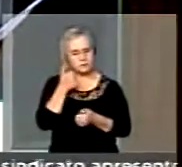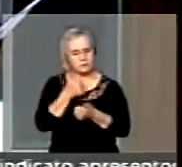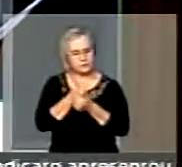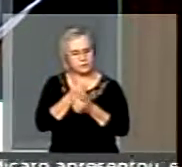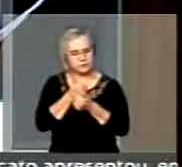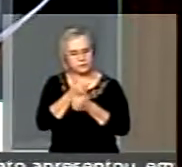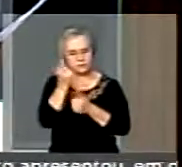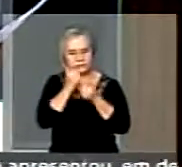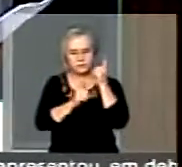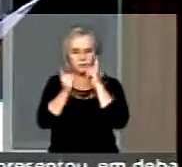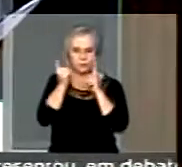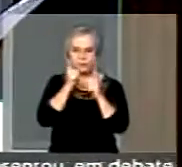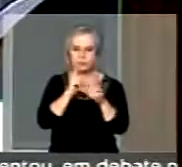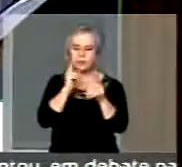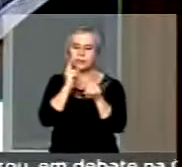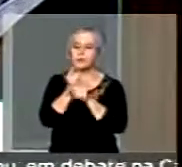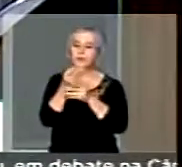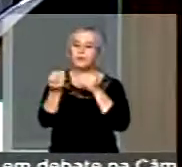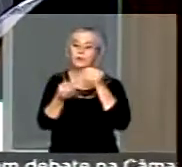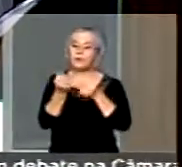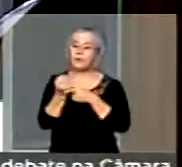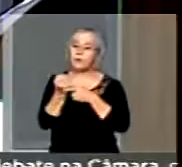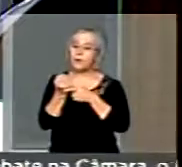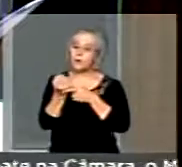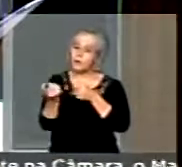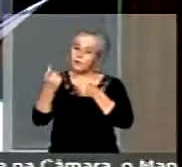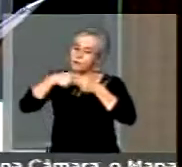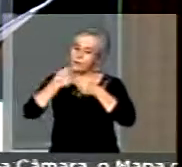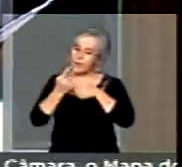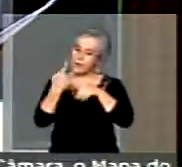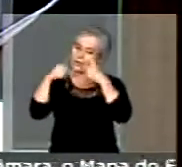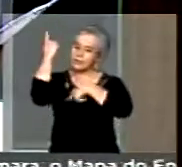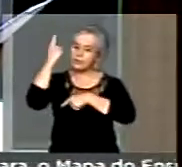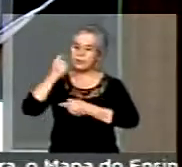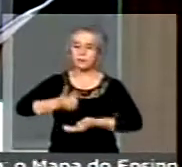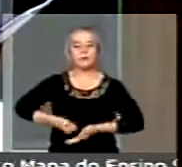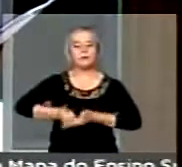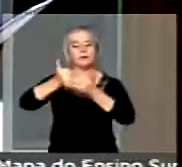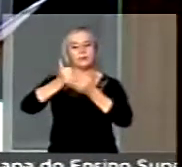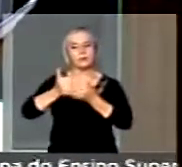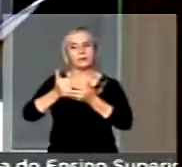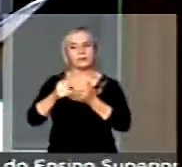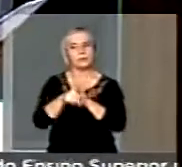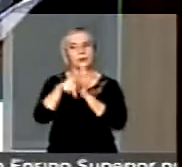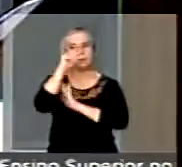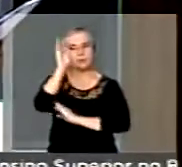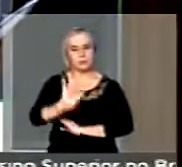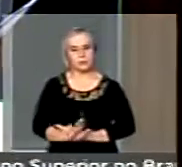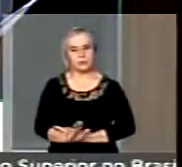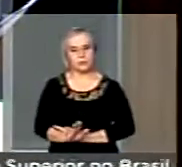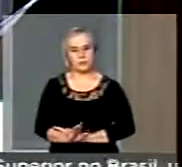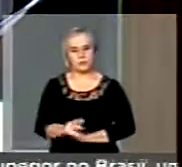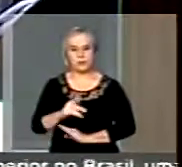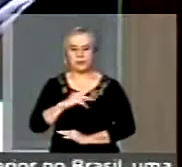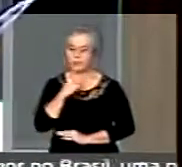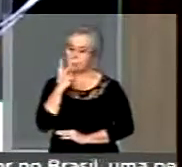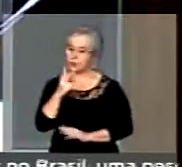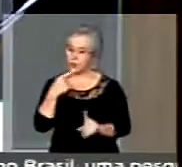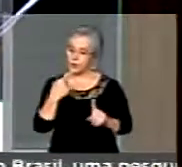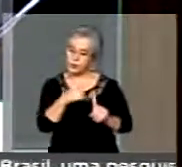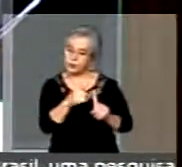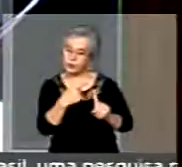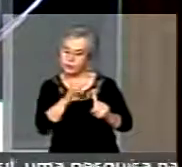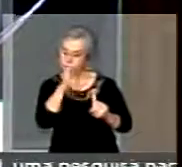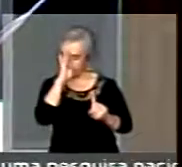que levem à retomada do crescimento sustentável da economia brasileira. Para tanto, são 2 os principais desafios que